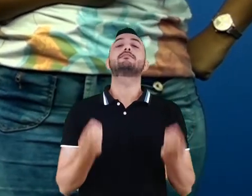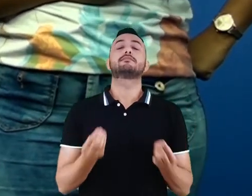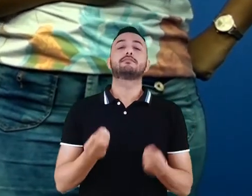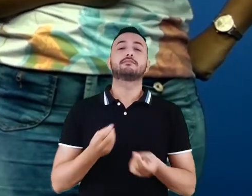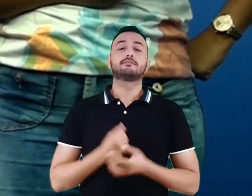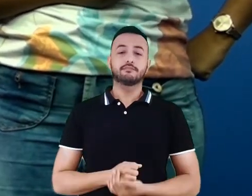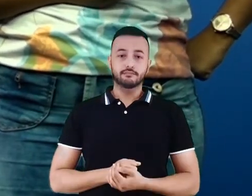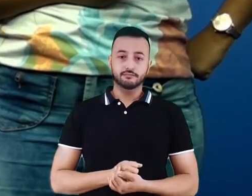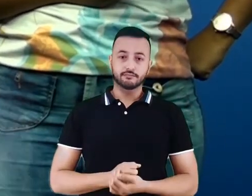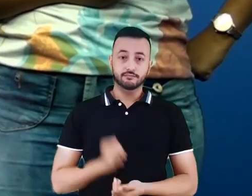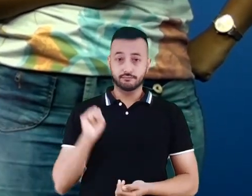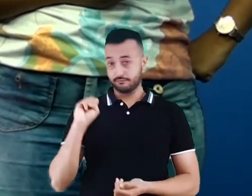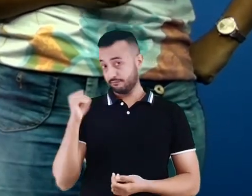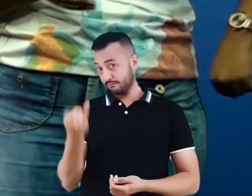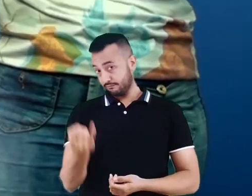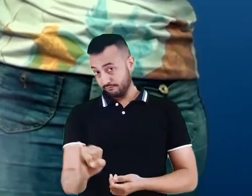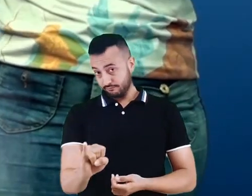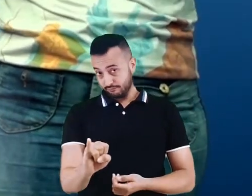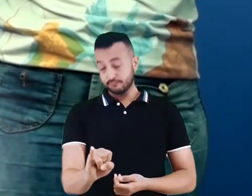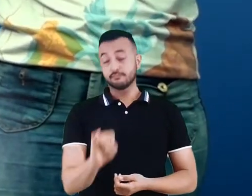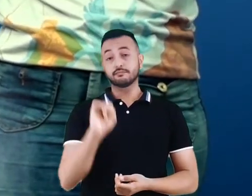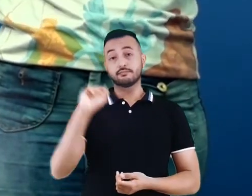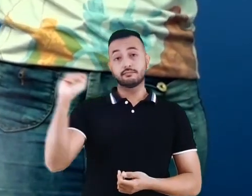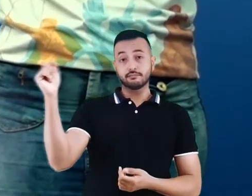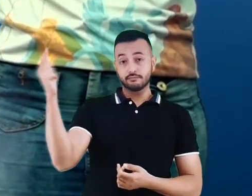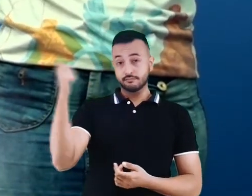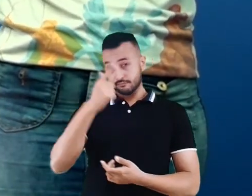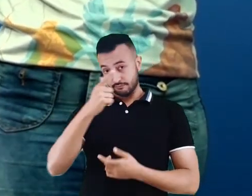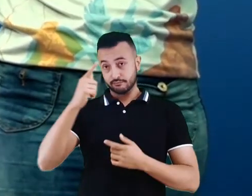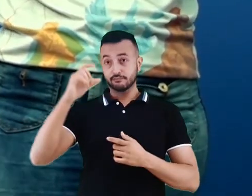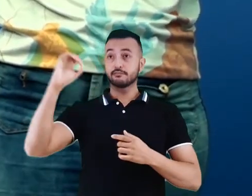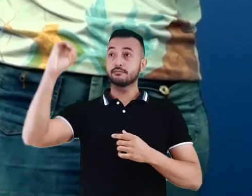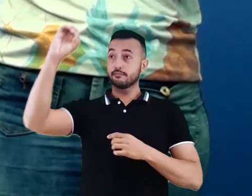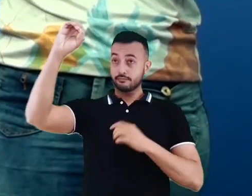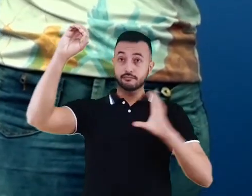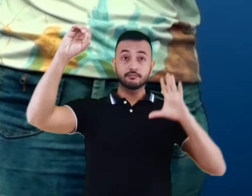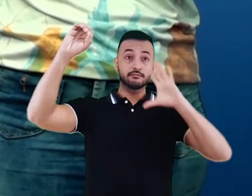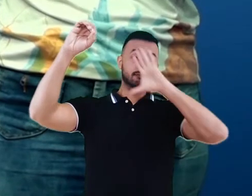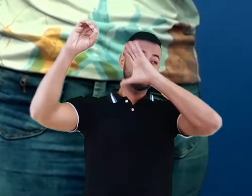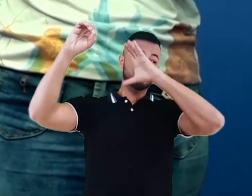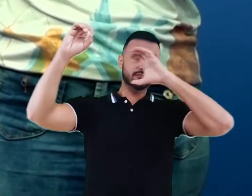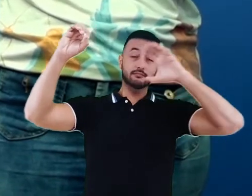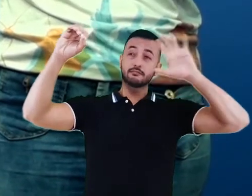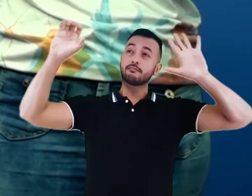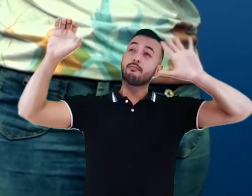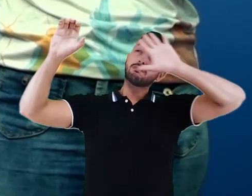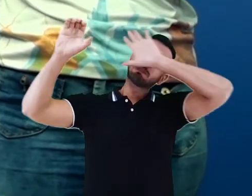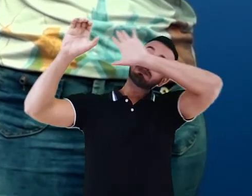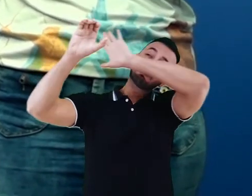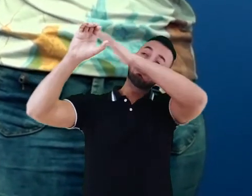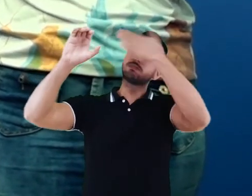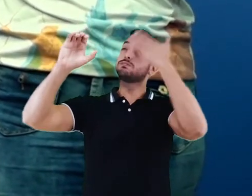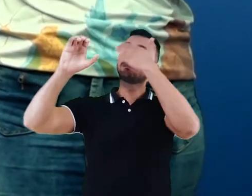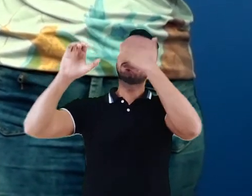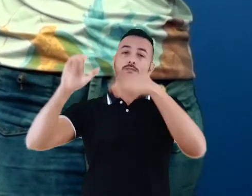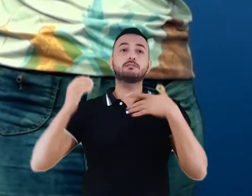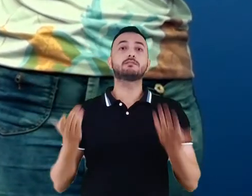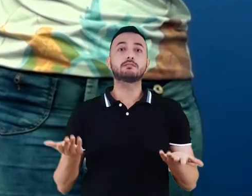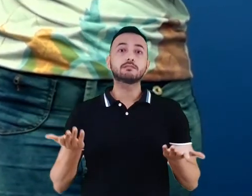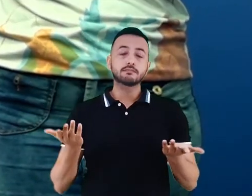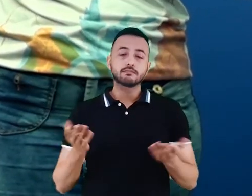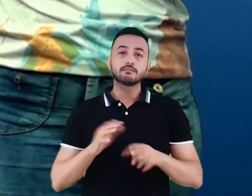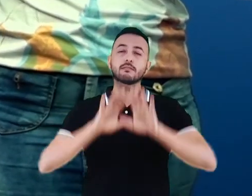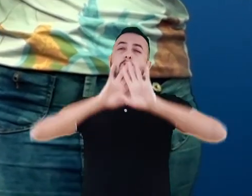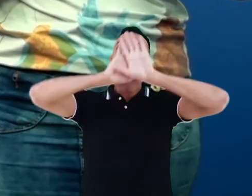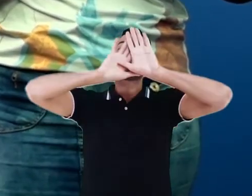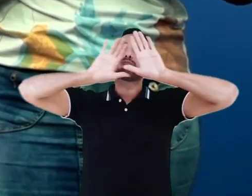casa? E se o sol, por exemplo, fosse encoberto pelas nuvens, se a gente não conseguisse ver a direção que ele está? Um dia nublado,